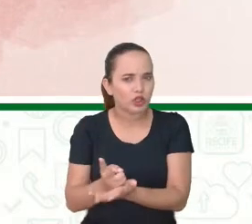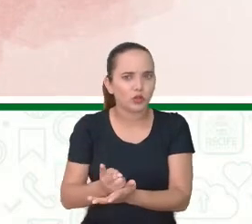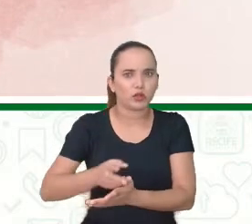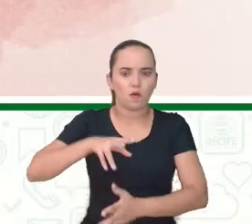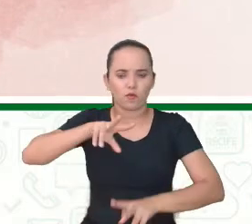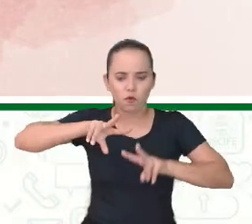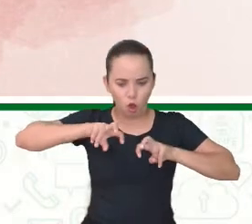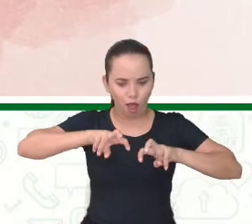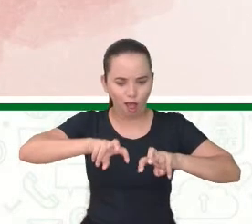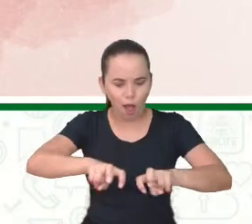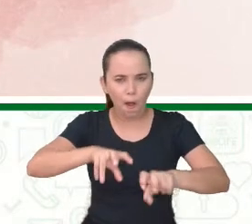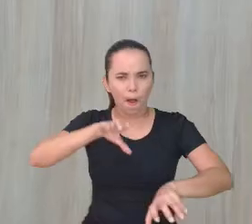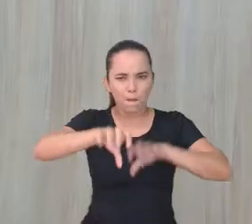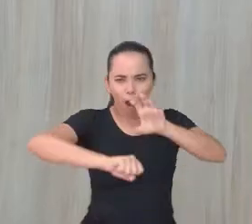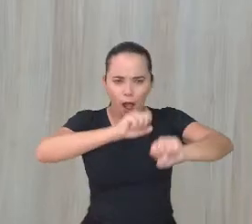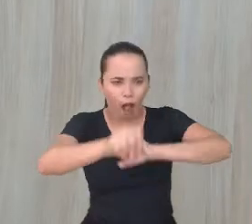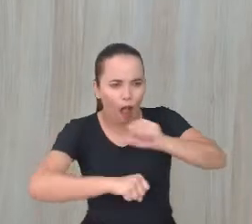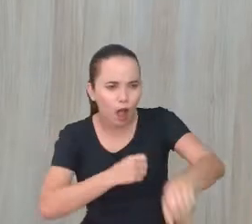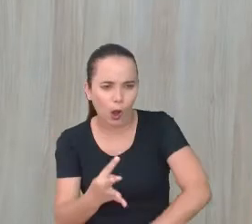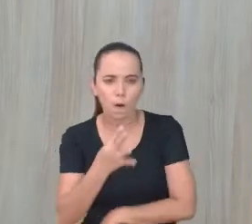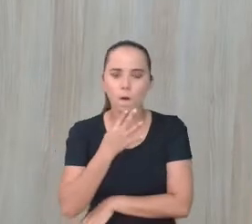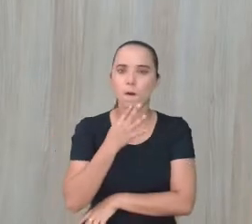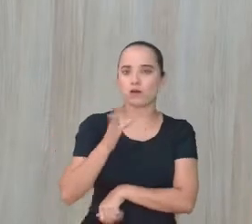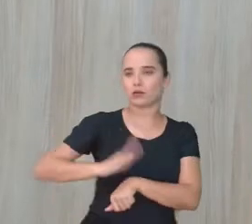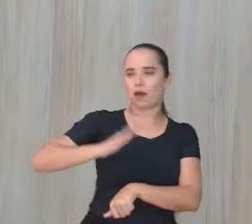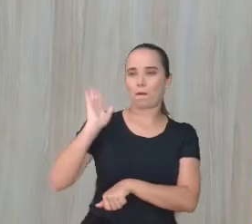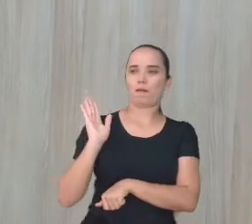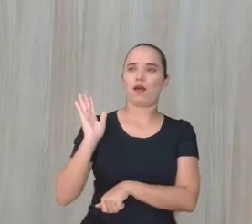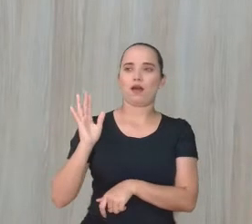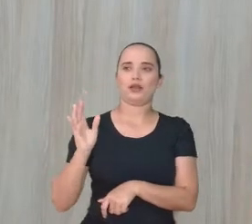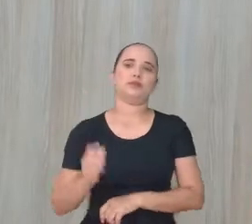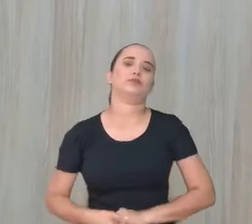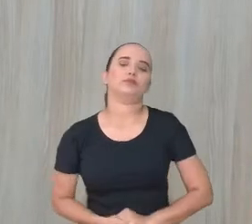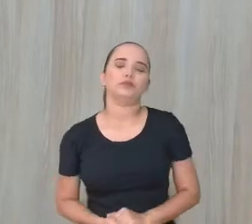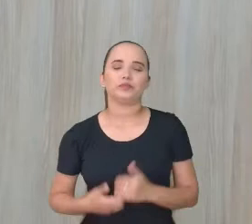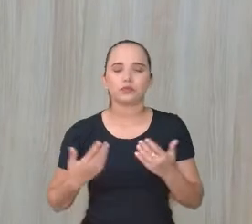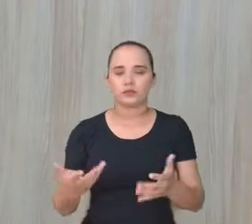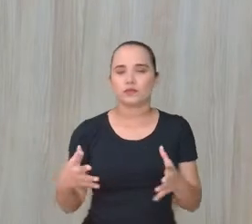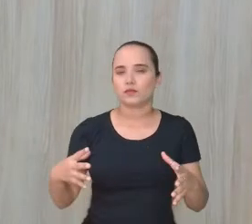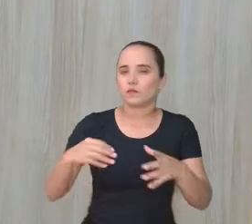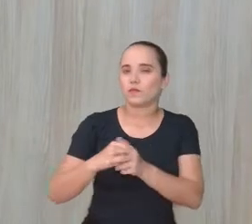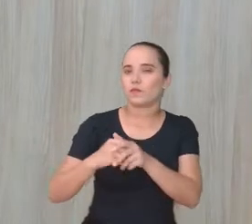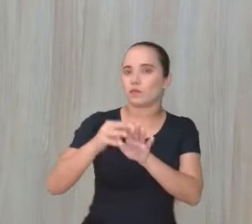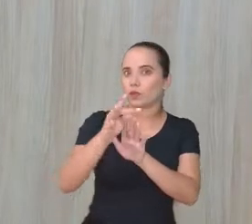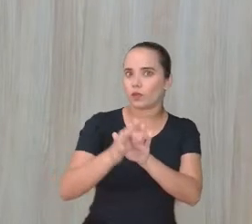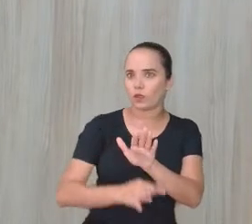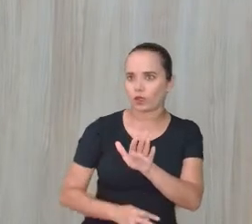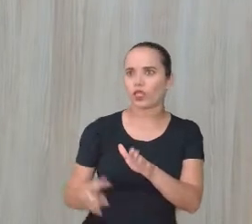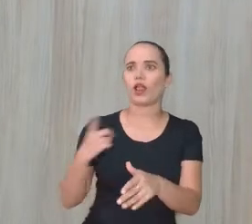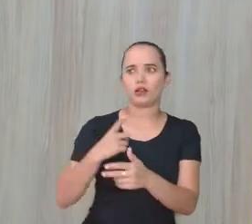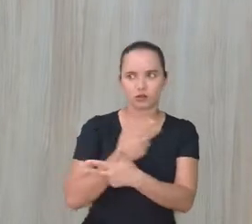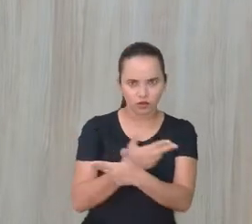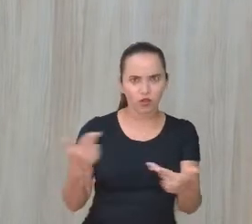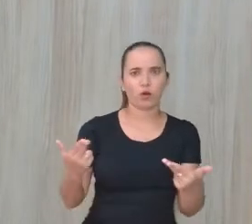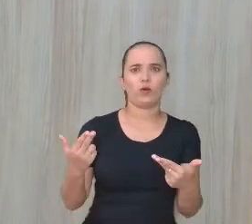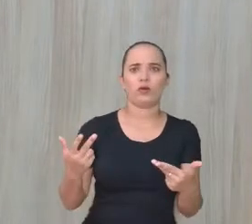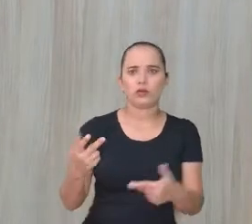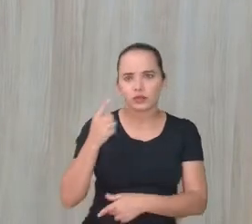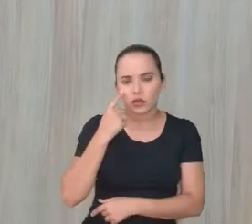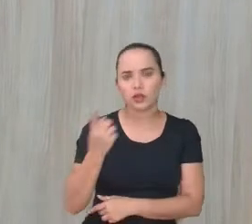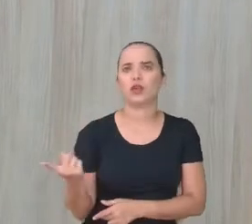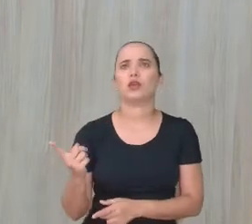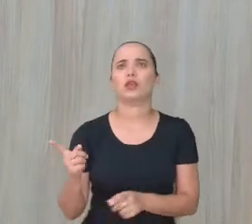Observem que no texto escrito tem coisas que não aparecem